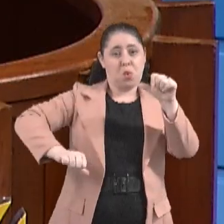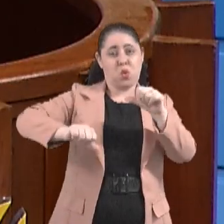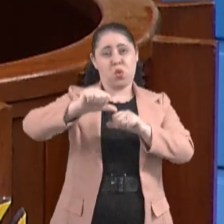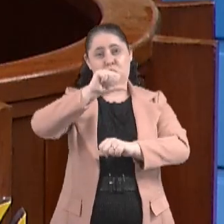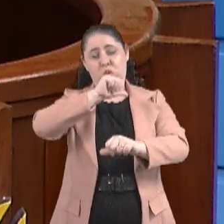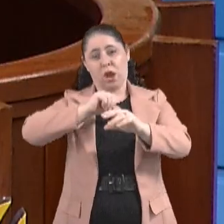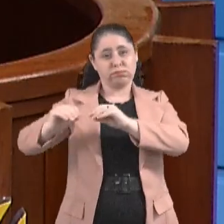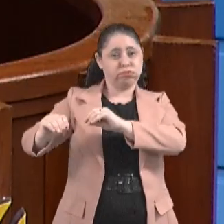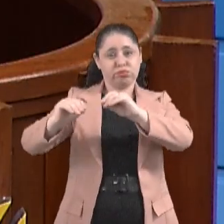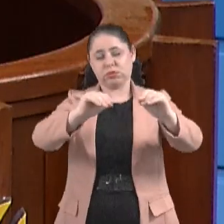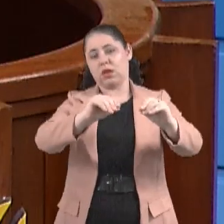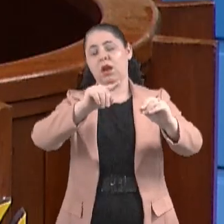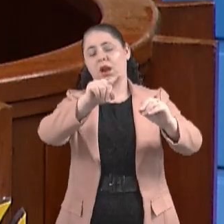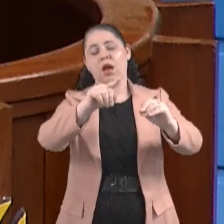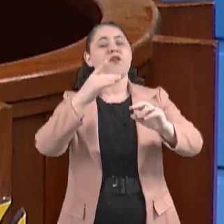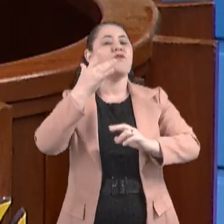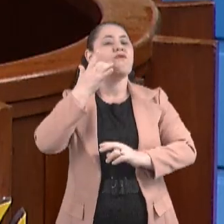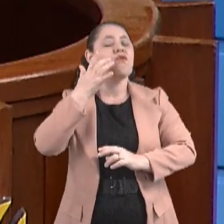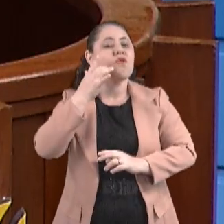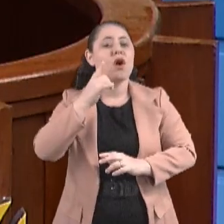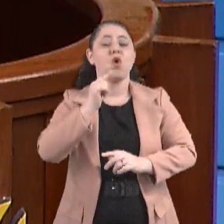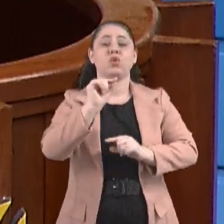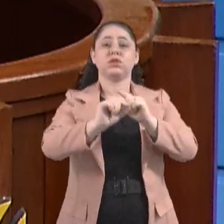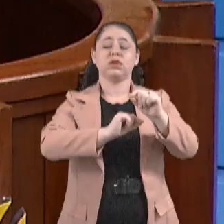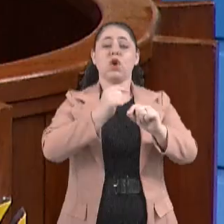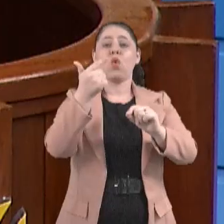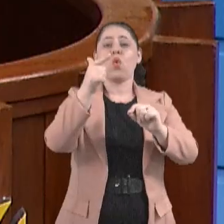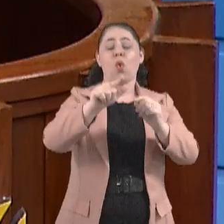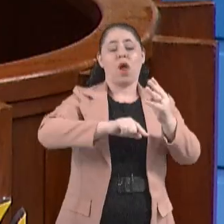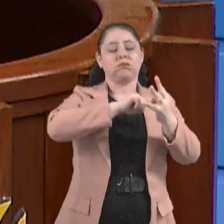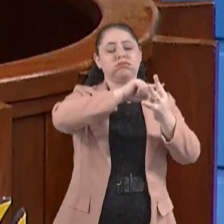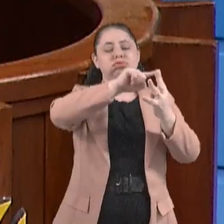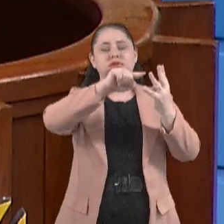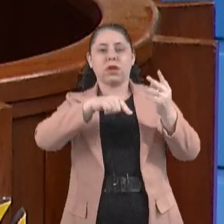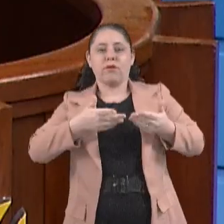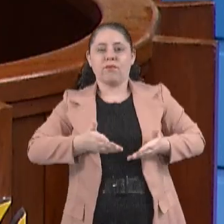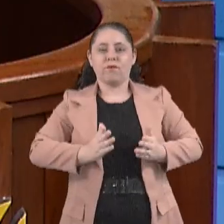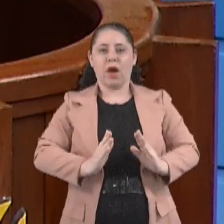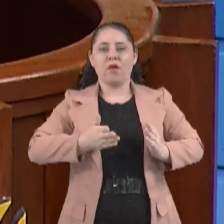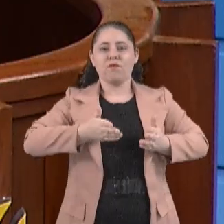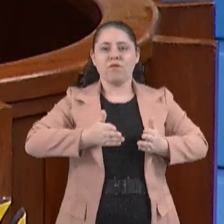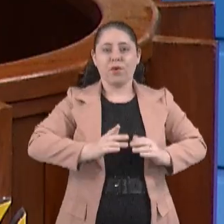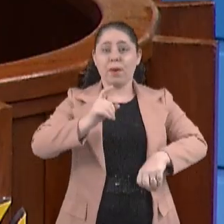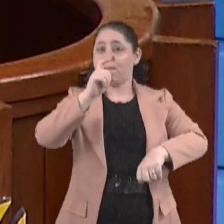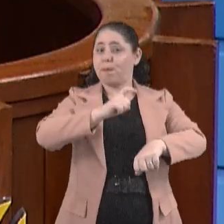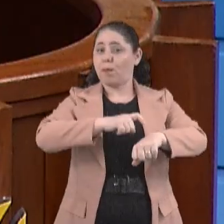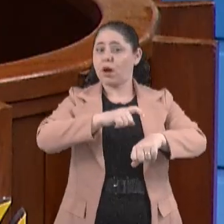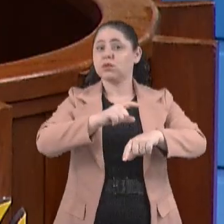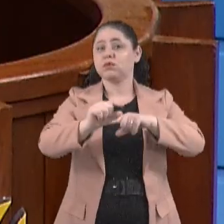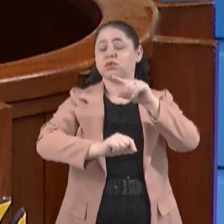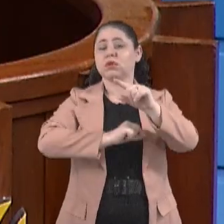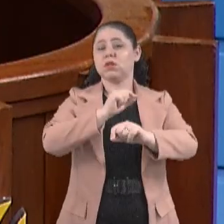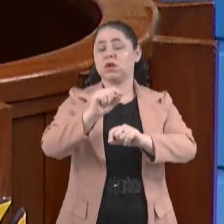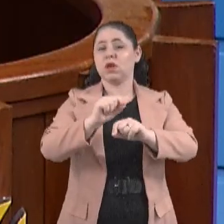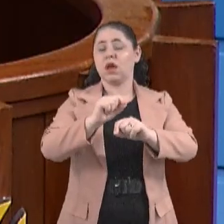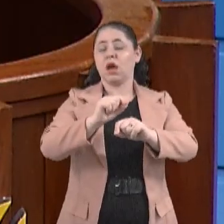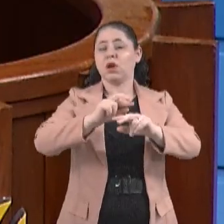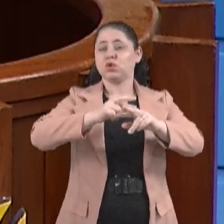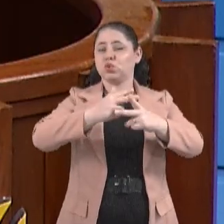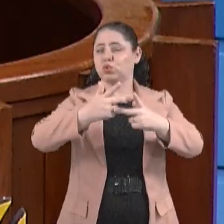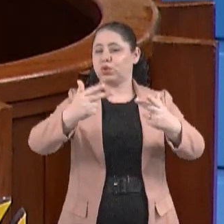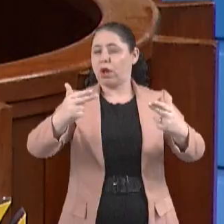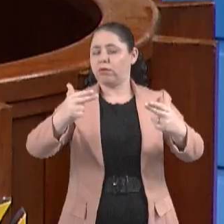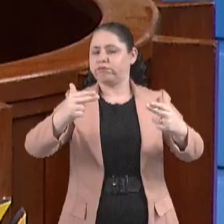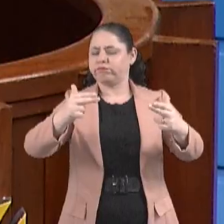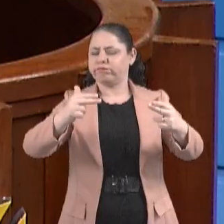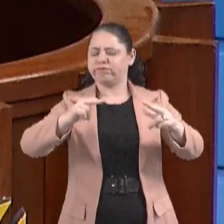mudaram-se para Fortaleza, onde as outras filhas vieram ao mundo, e foi nesse momento que as coisas